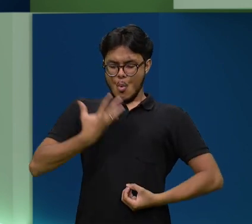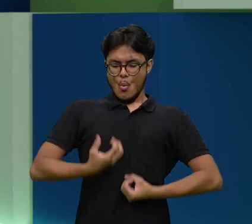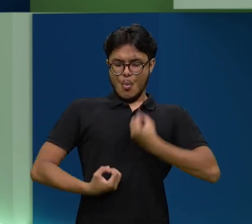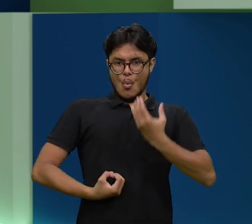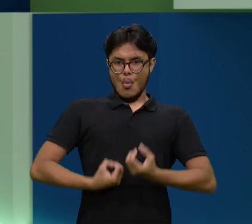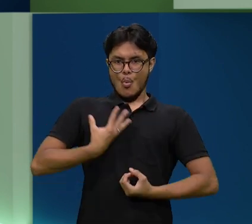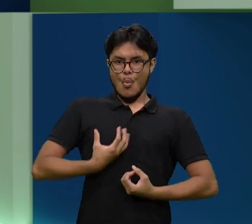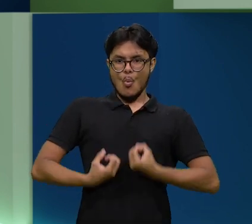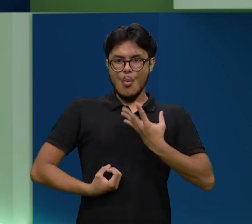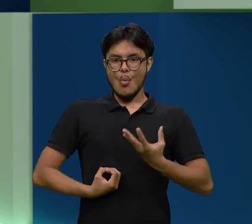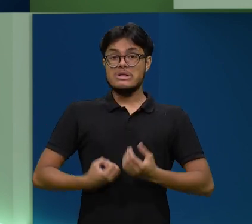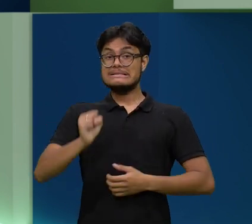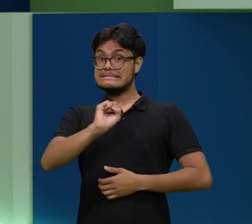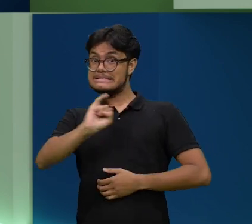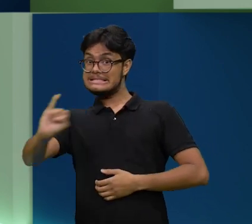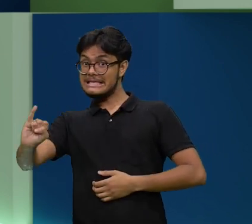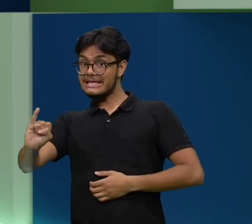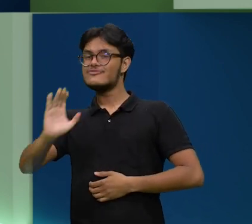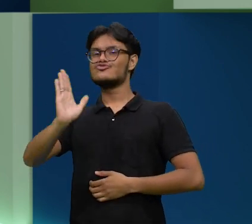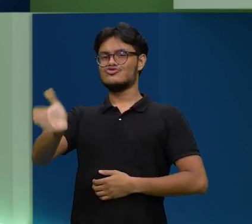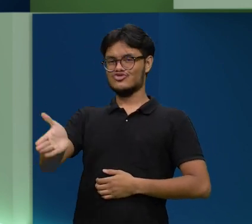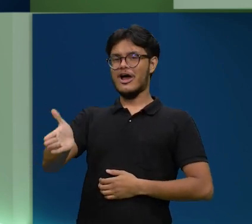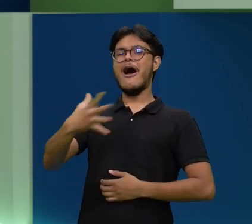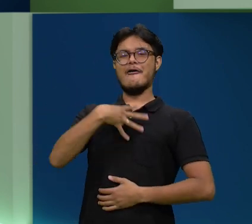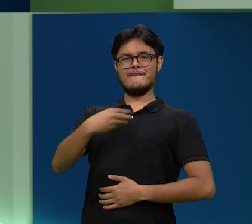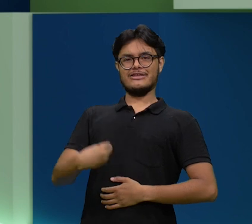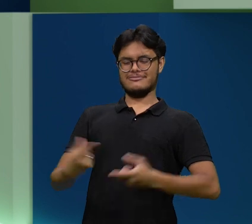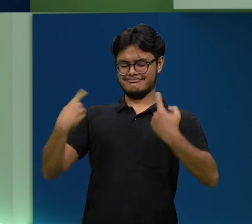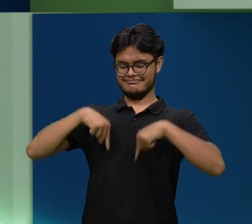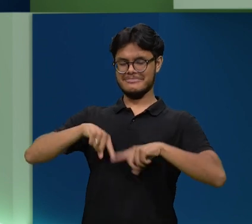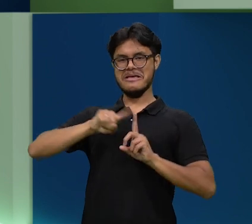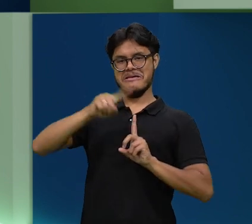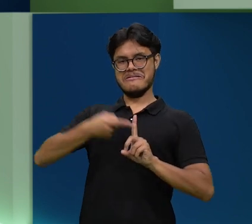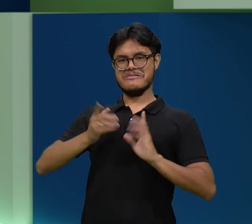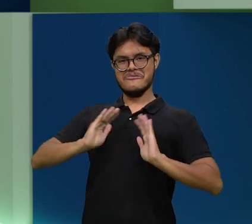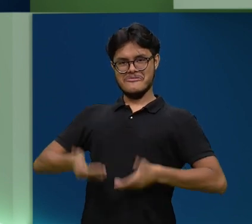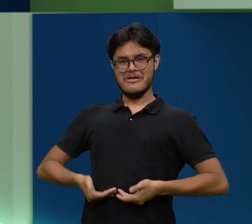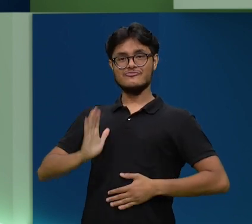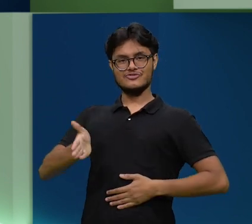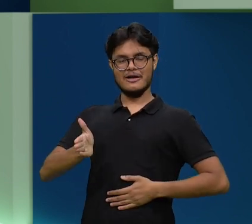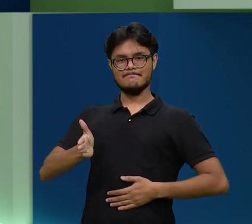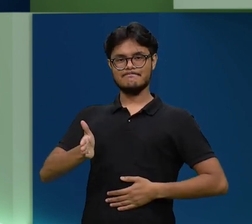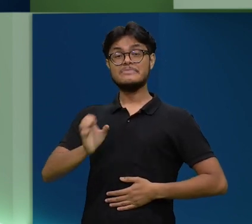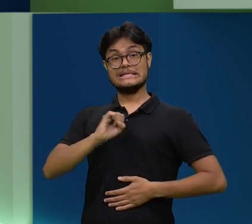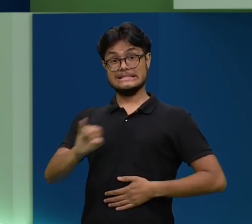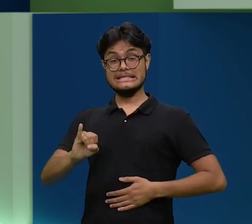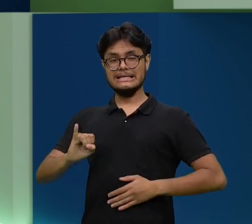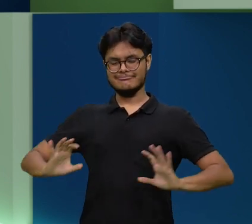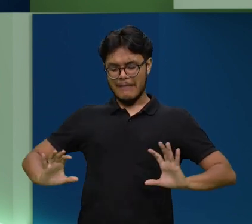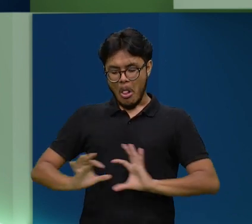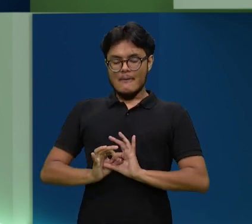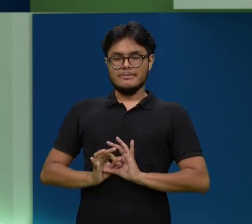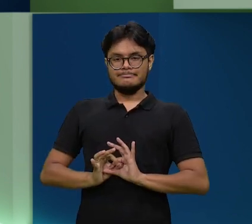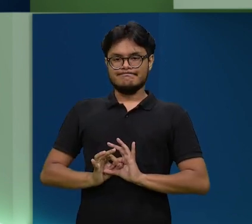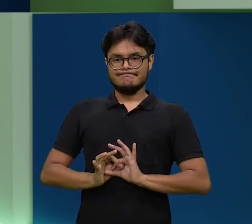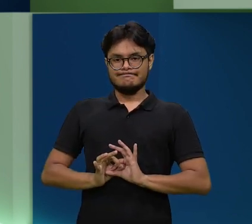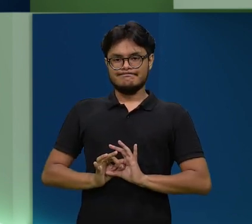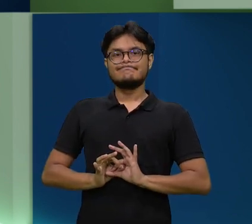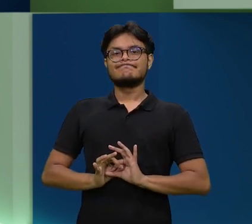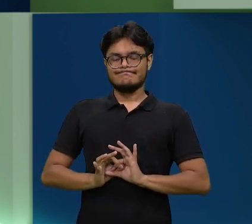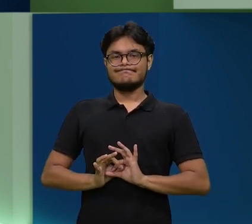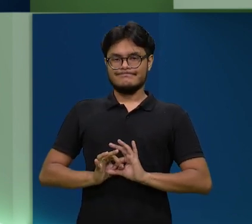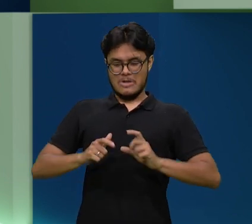é formado quando o embrião sofre anidação. Quando esse embrião sofreu a fixação na